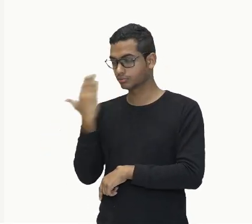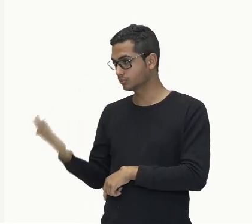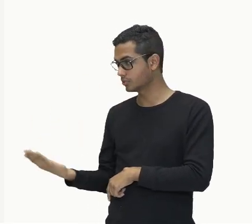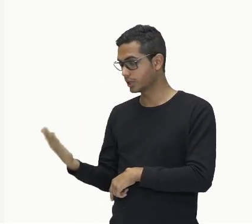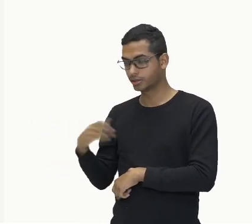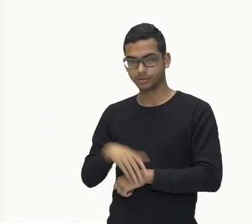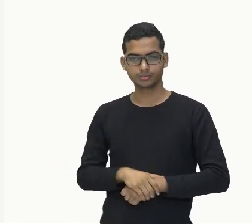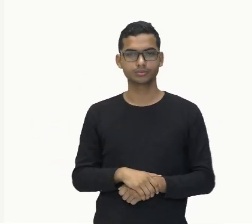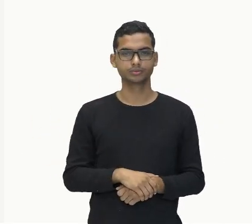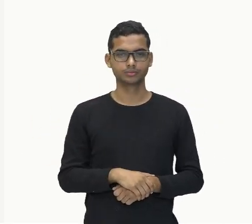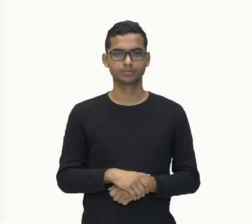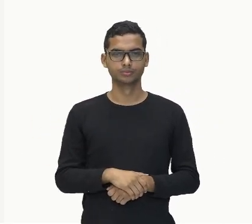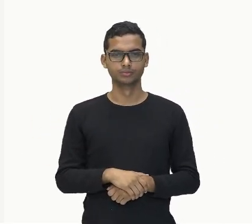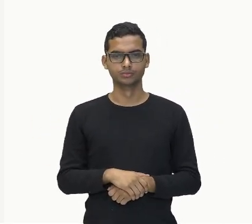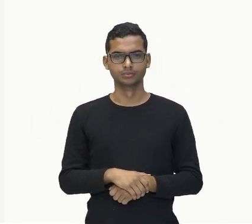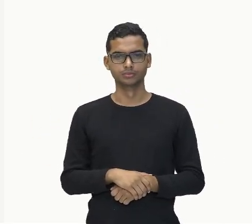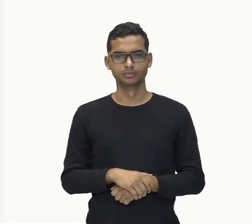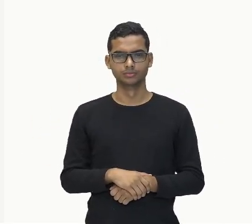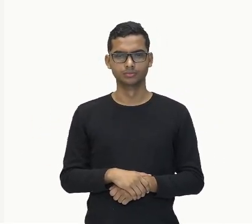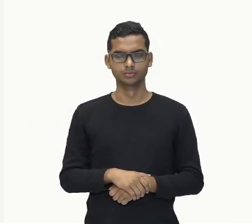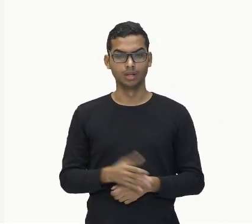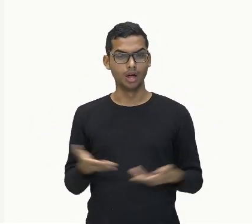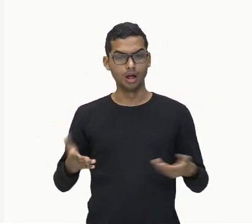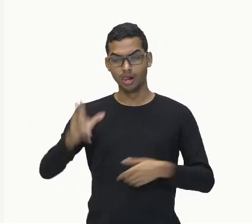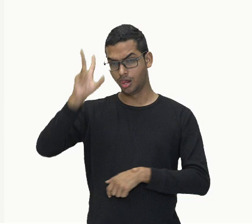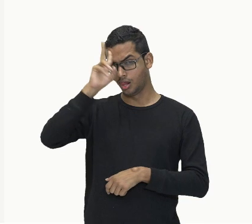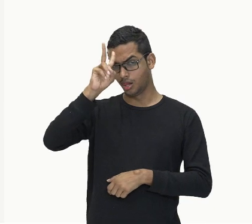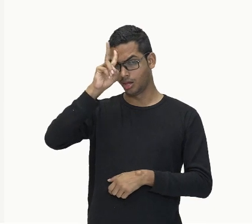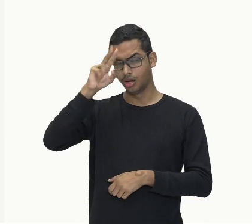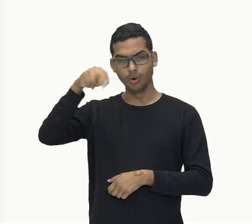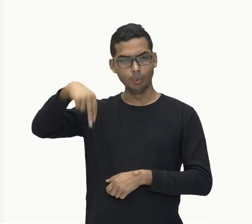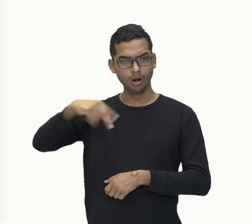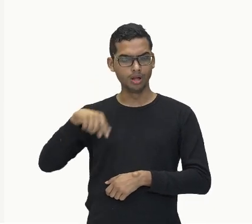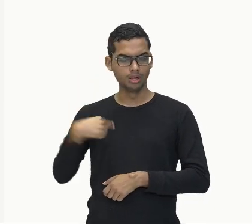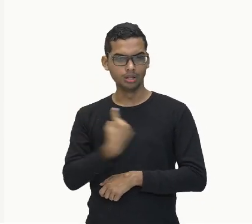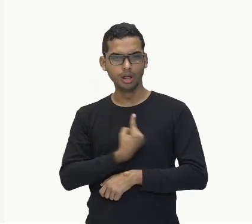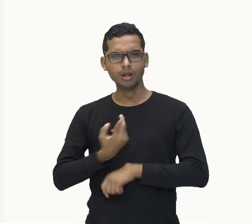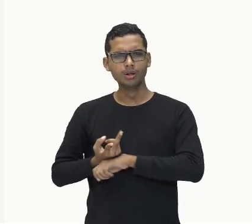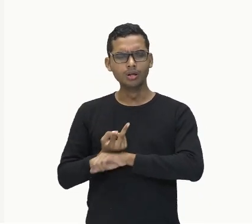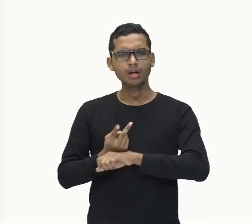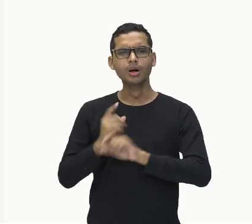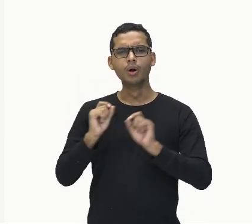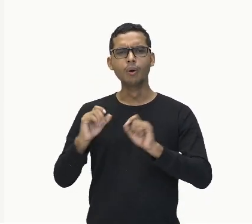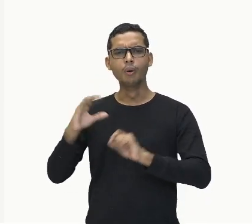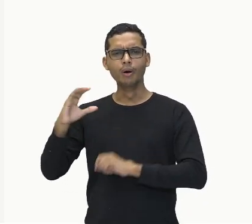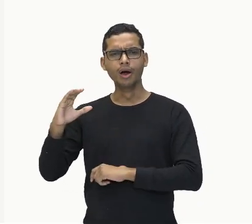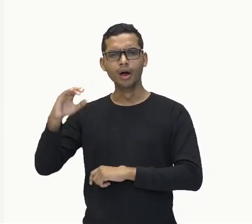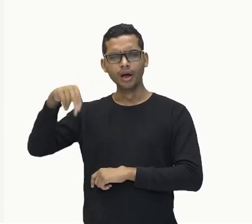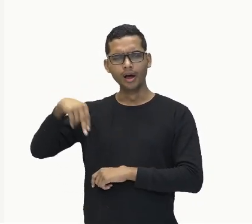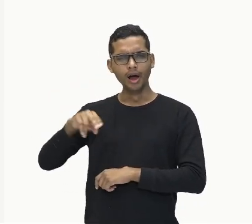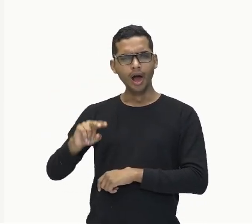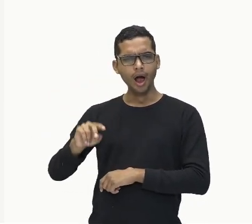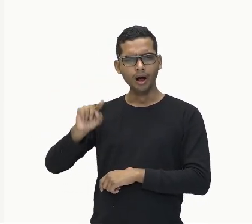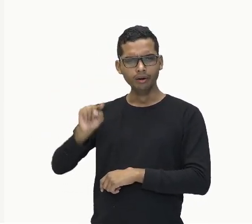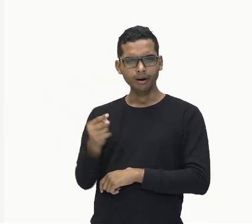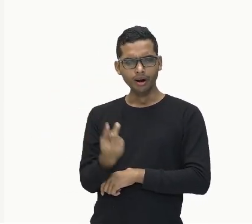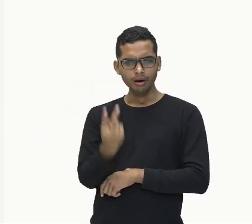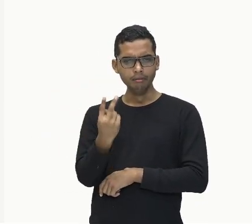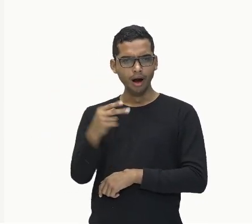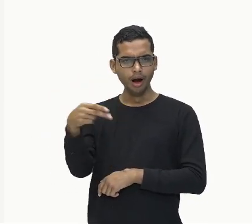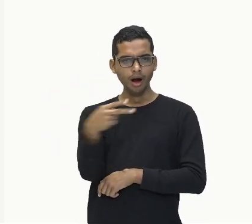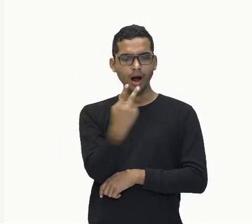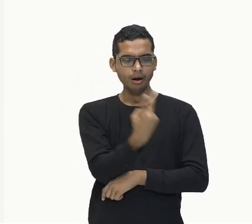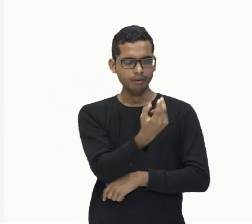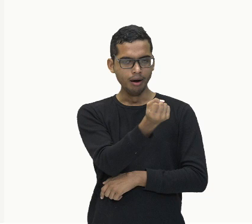quem é esse n que a gente estava buscando. Era uma combinação de n elementos tomados 2 a 2,